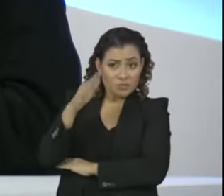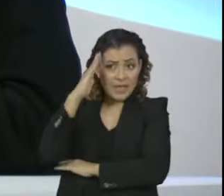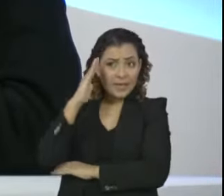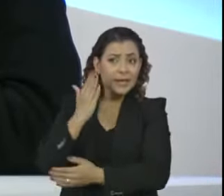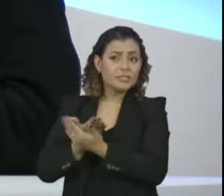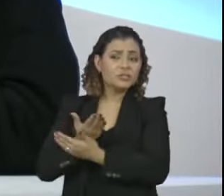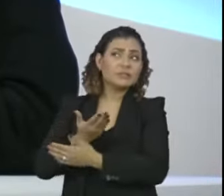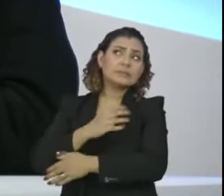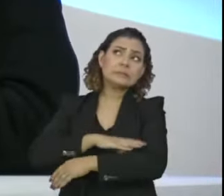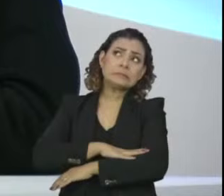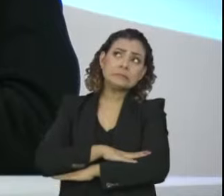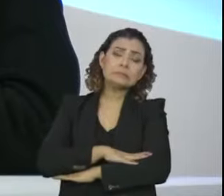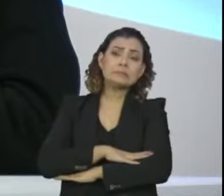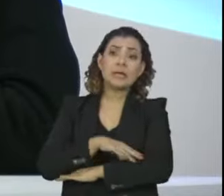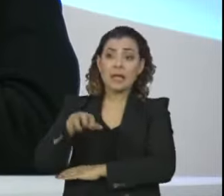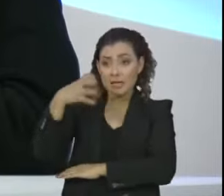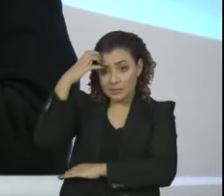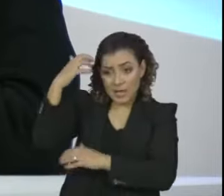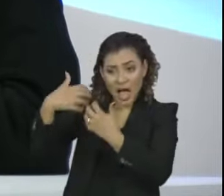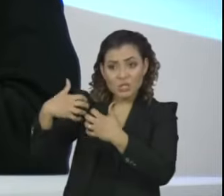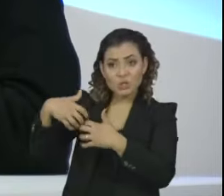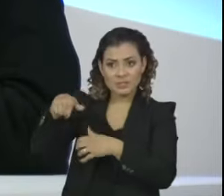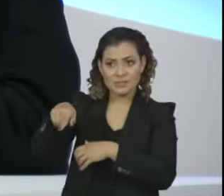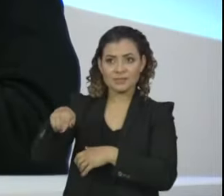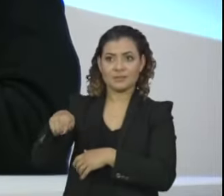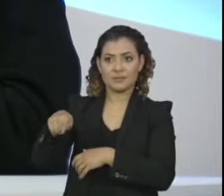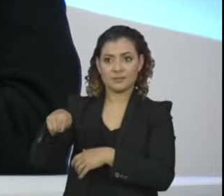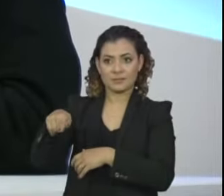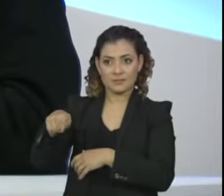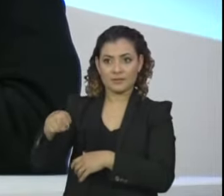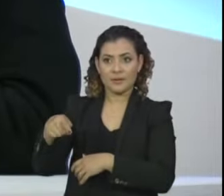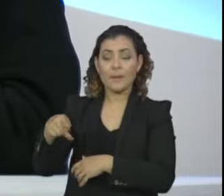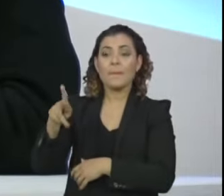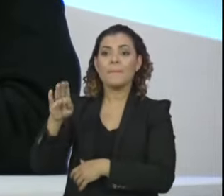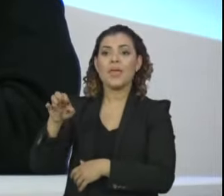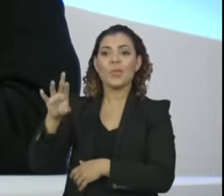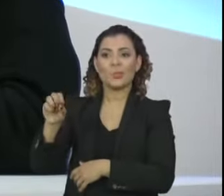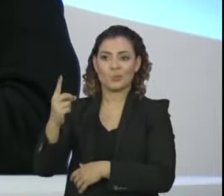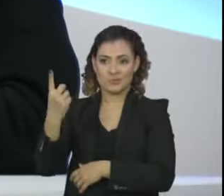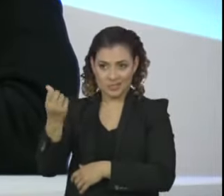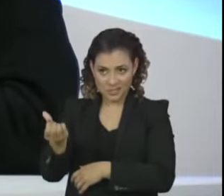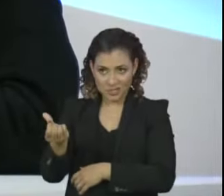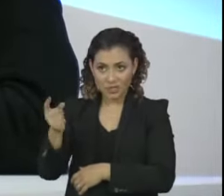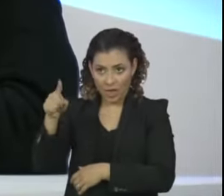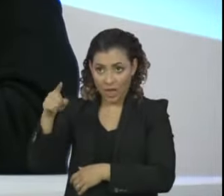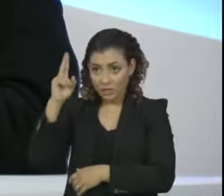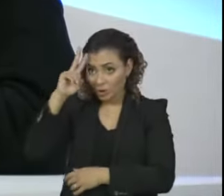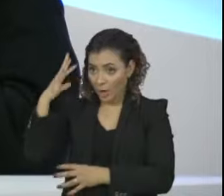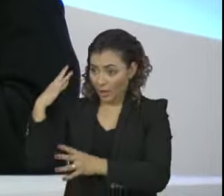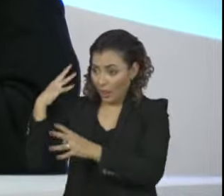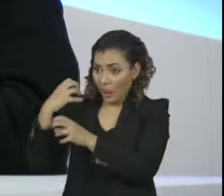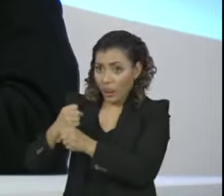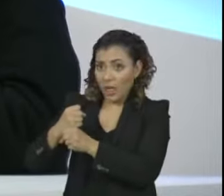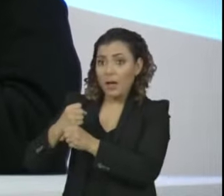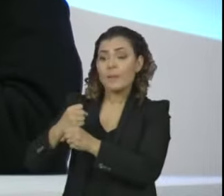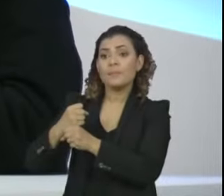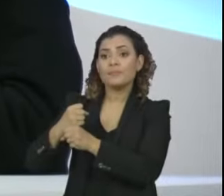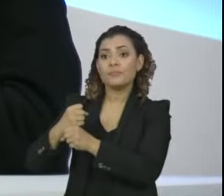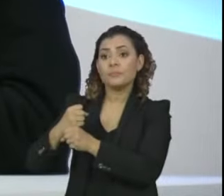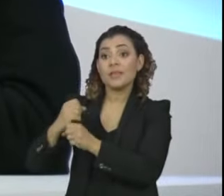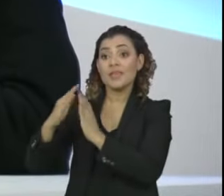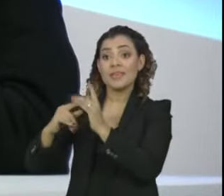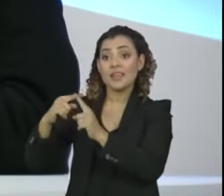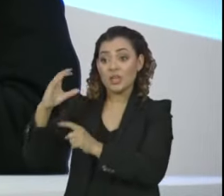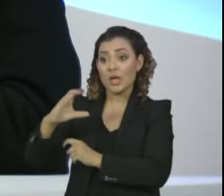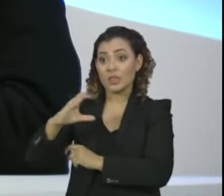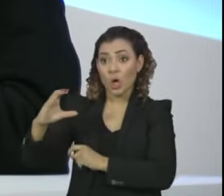do modelo que esse raciocínio do Ratos que se aplica a história da igreja católica com o PT no